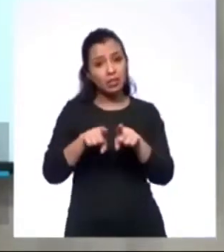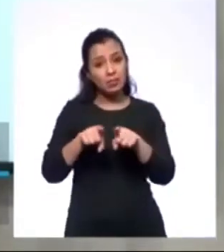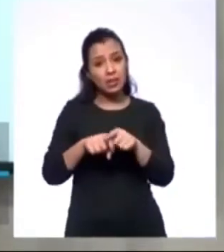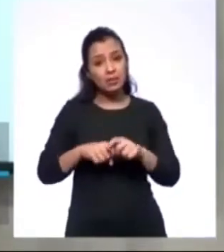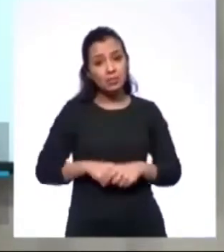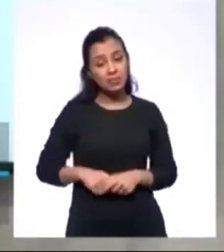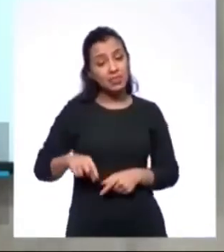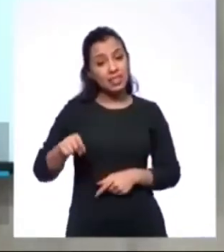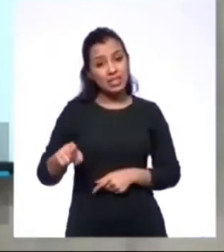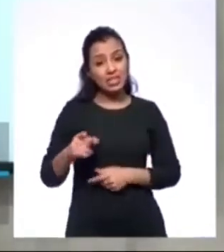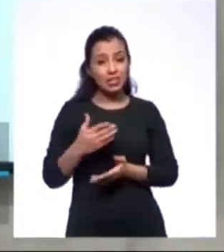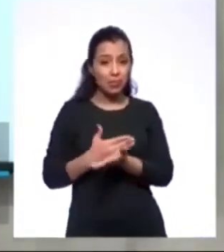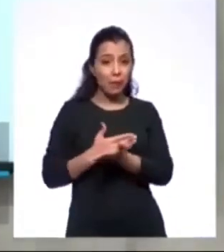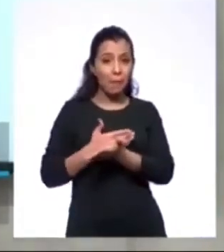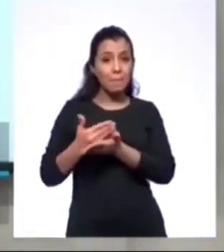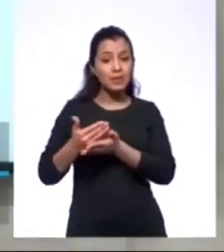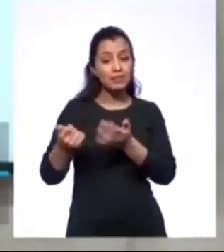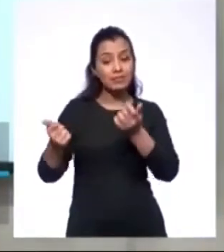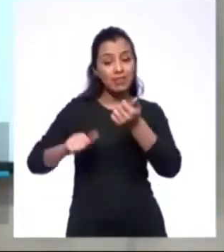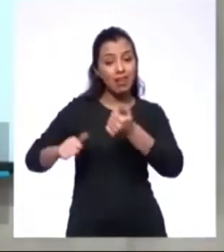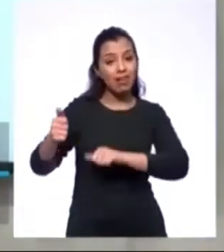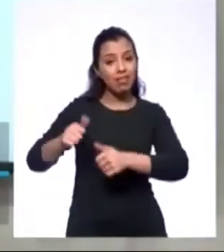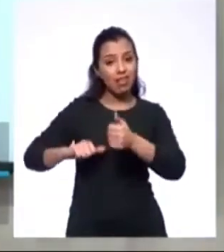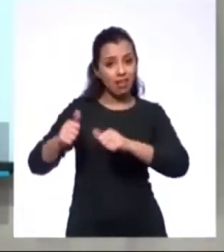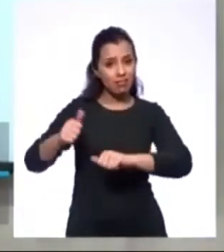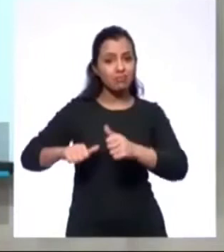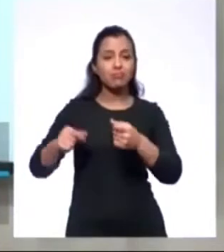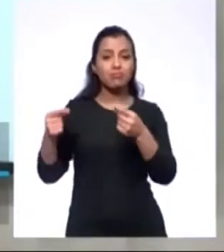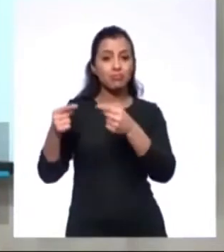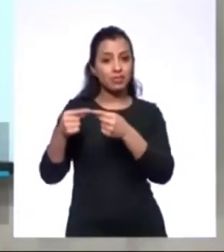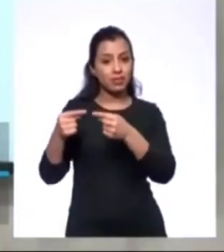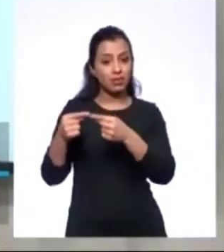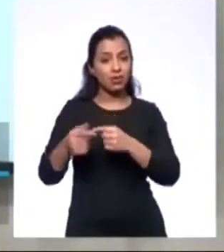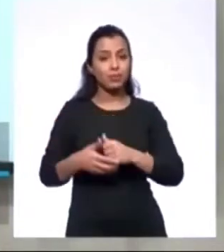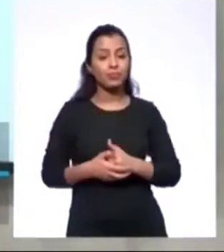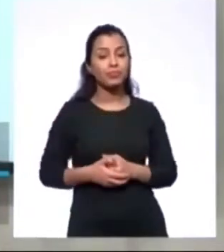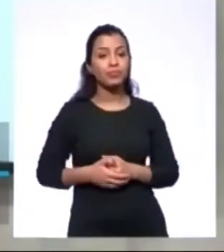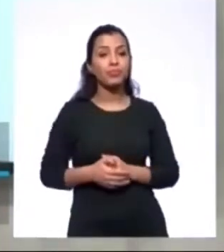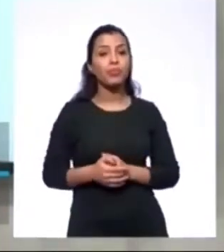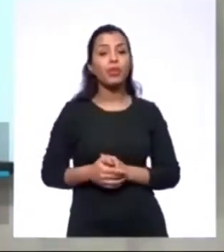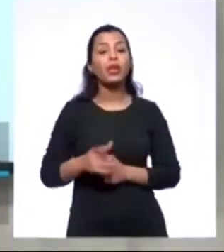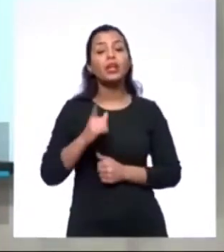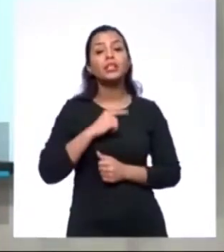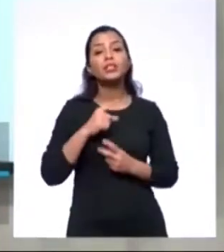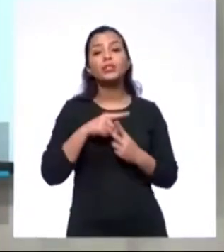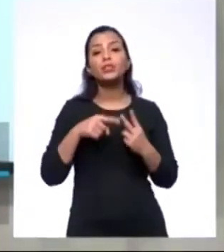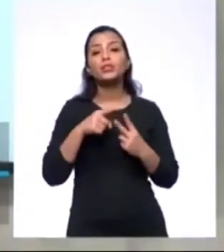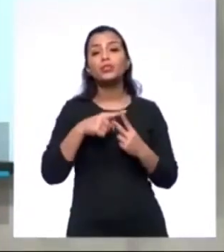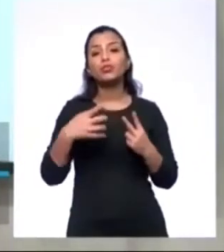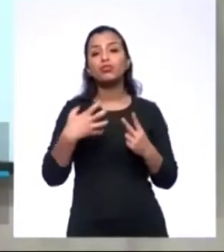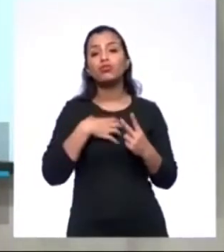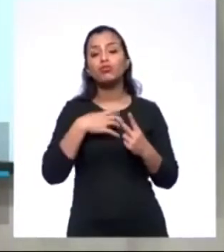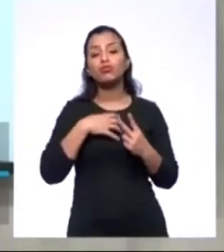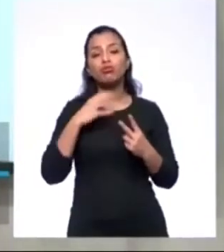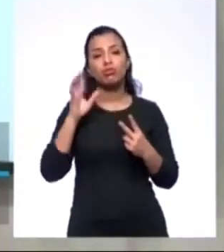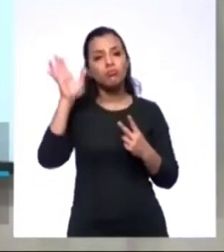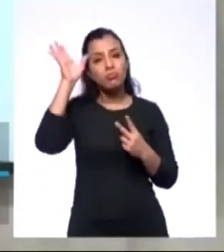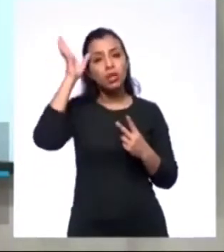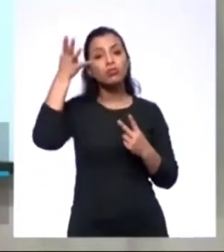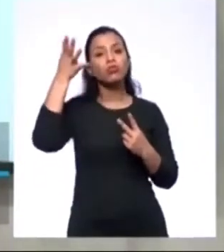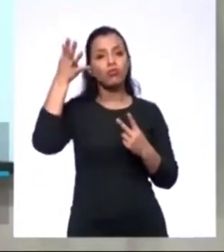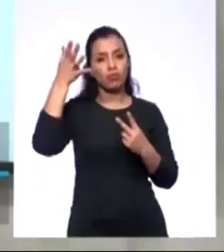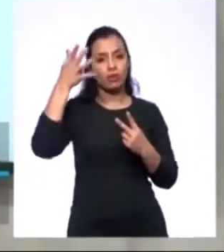que é o princípio da análise combinatória dá uma olhada Existem duas possibilidades de resolver esse modelo tá A